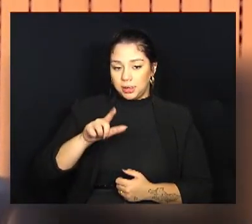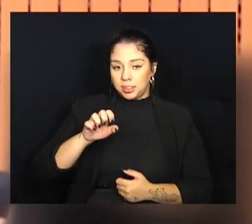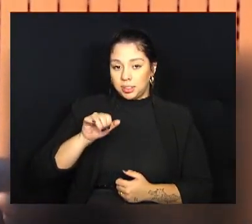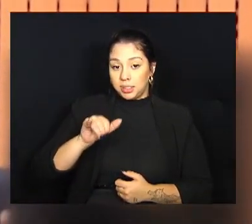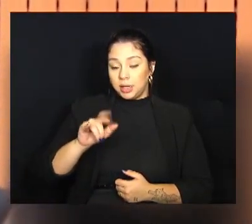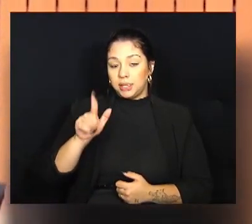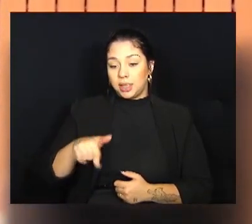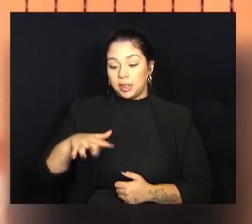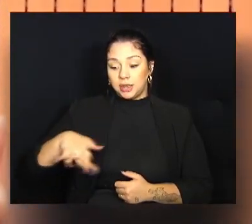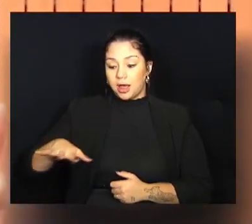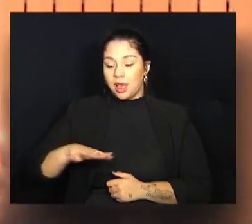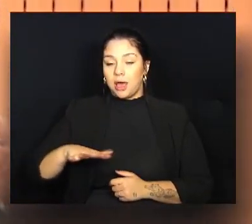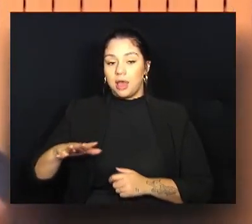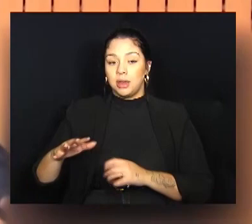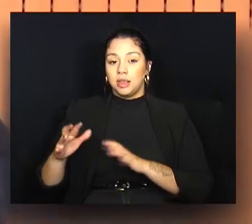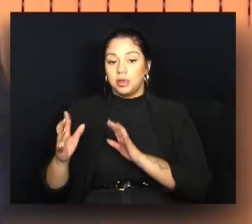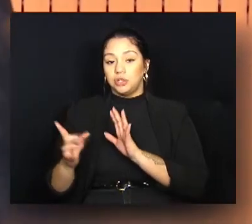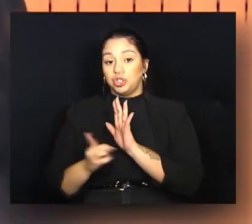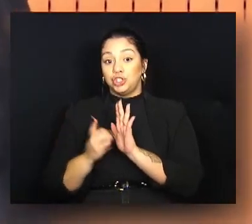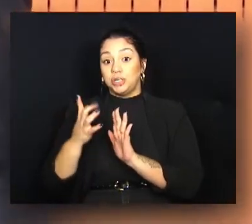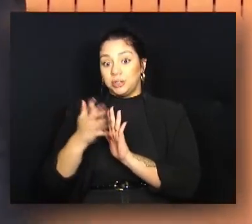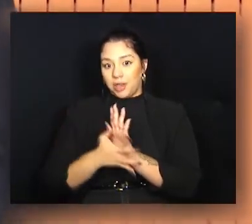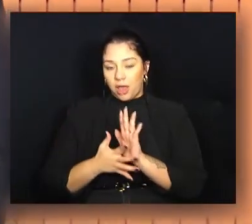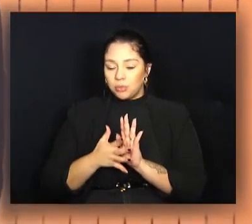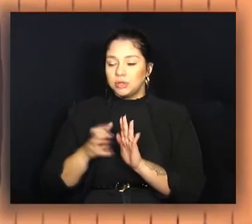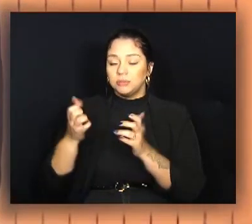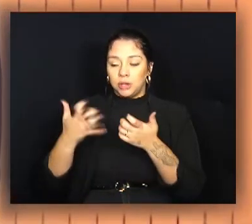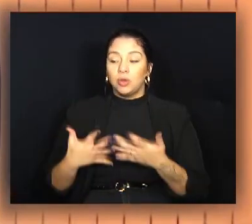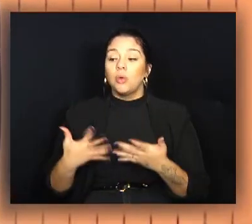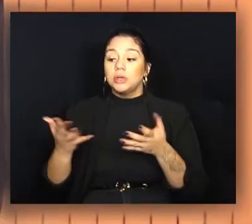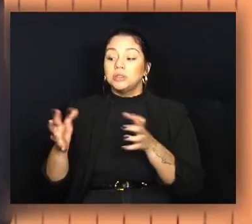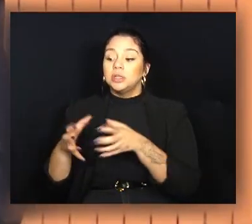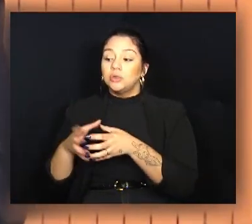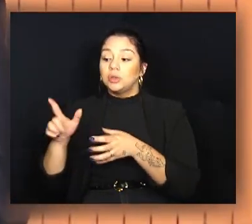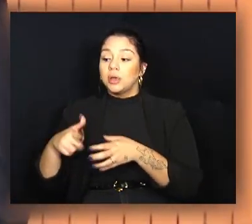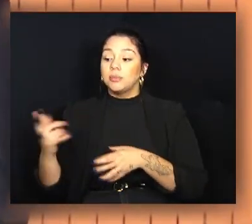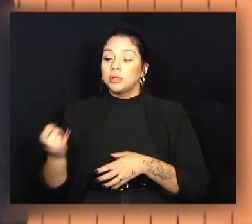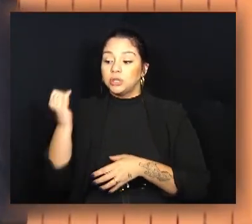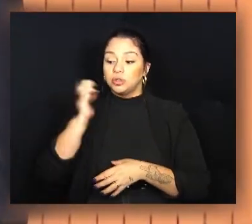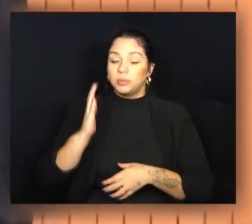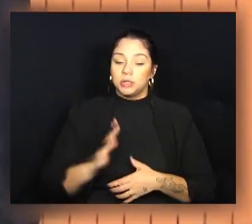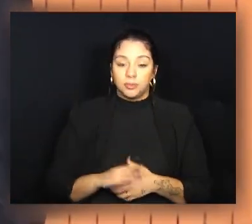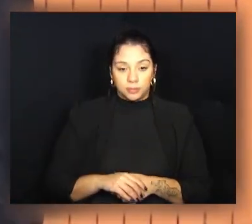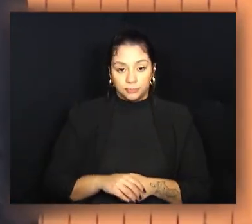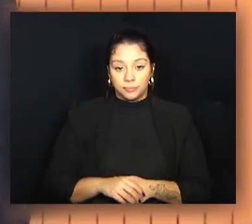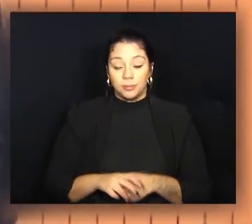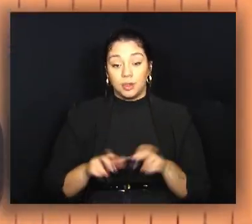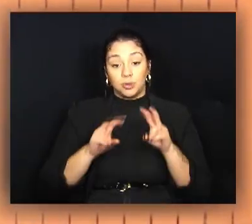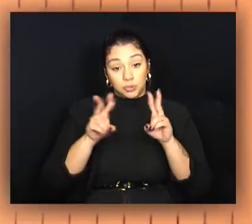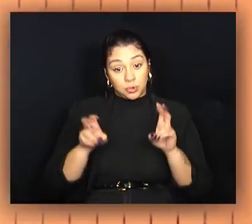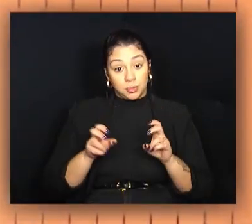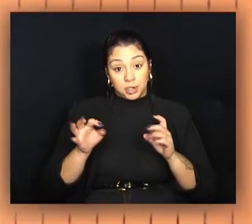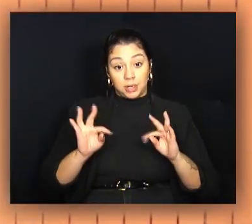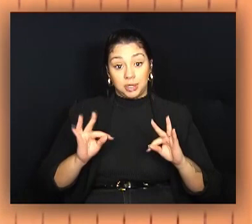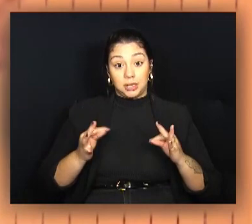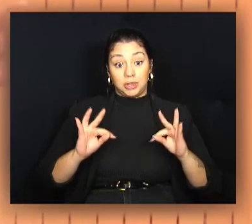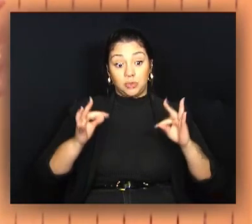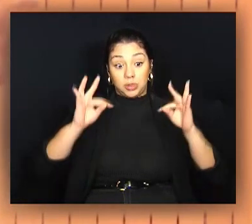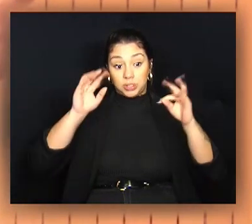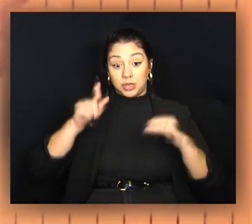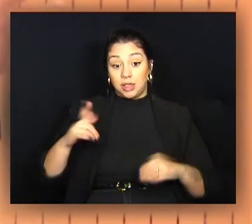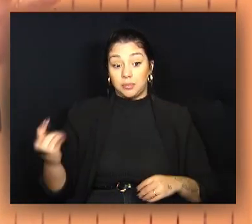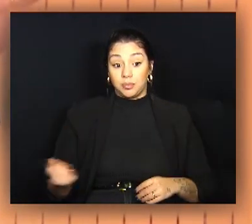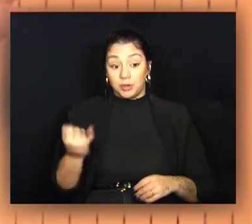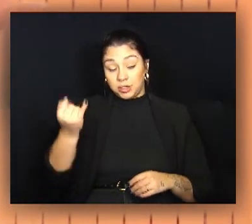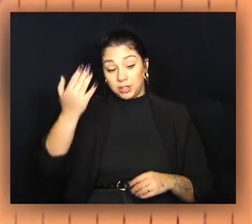digital, ressaltou a importância desse setor para o Brasil. Agora, quando a gente fala de tecnologia, é importante